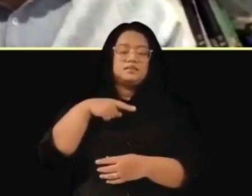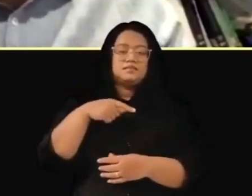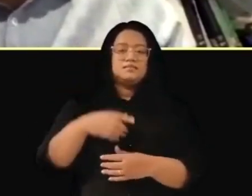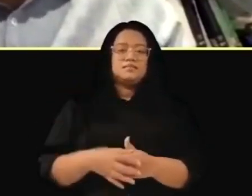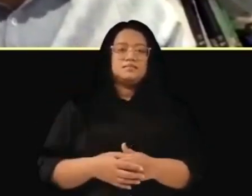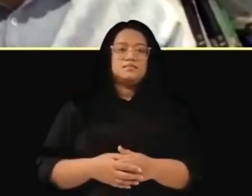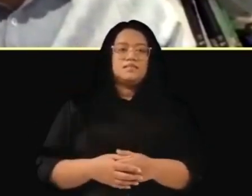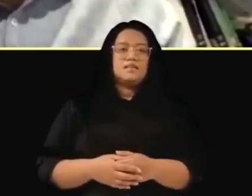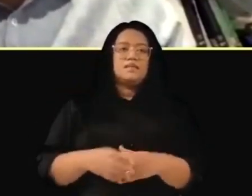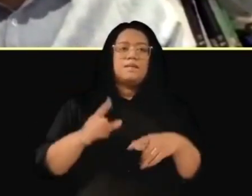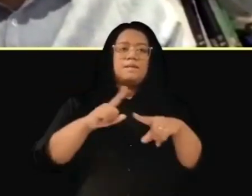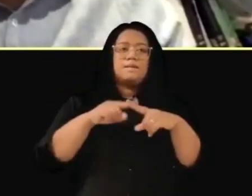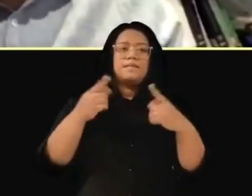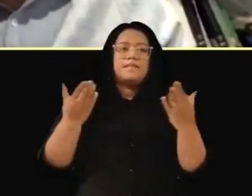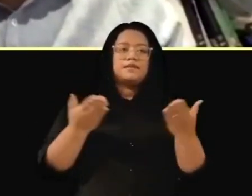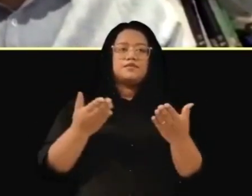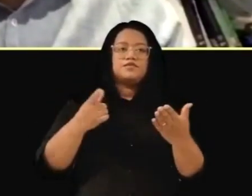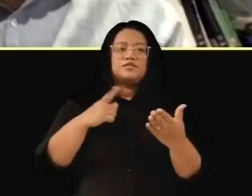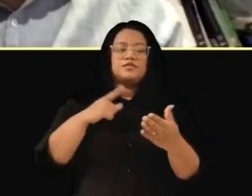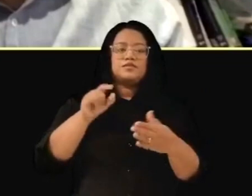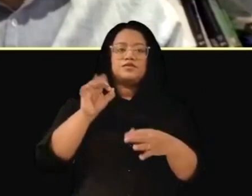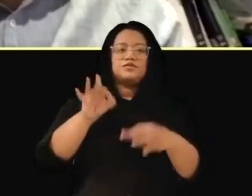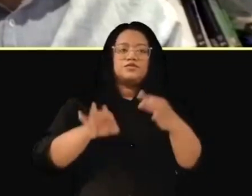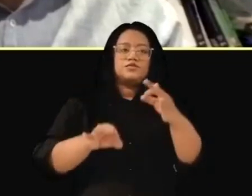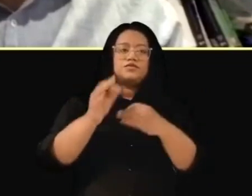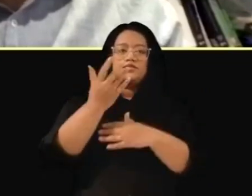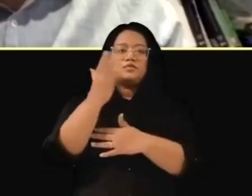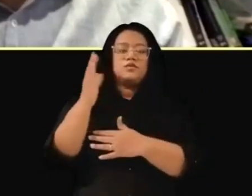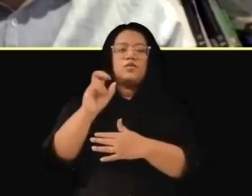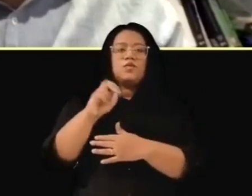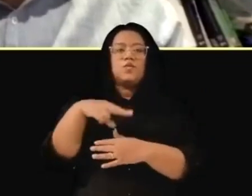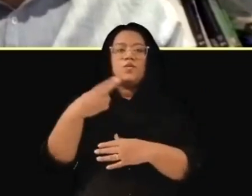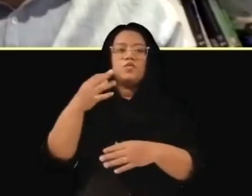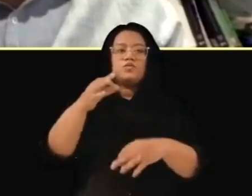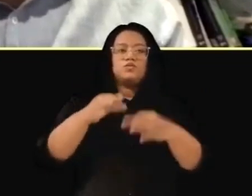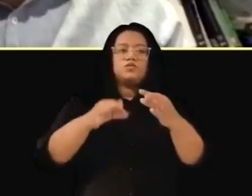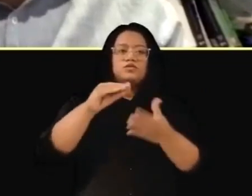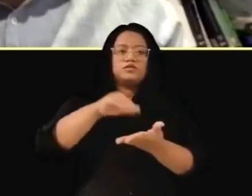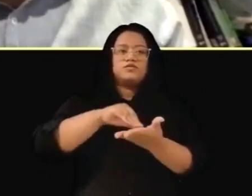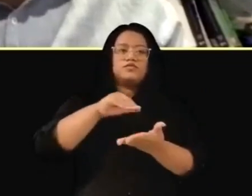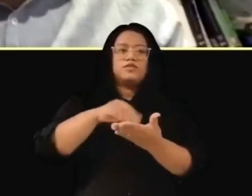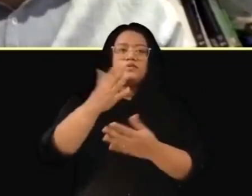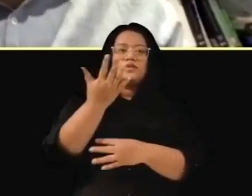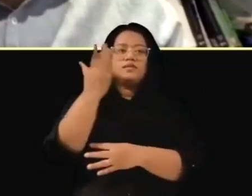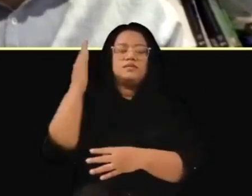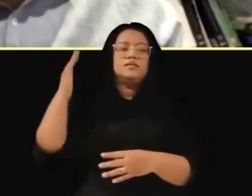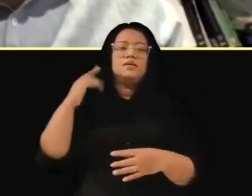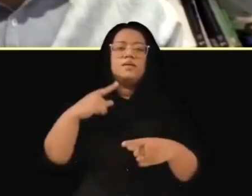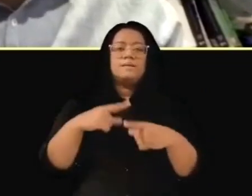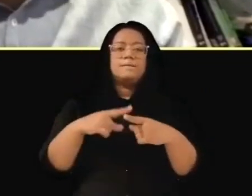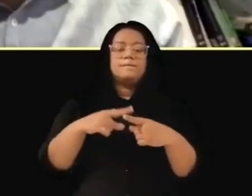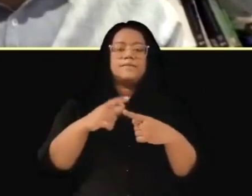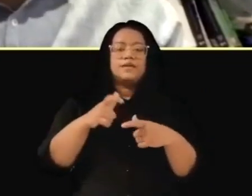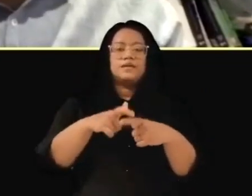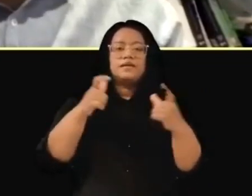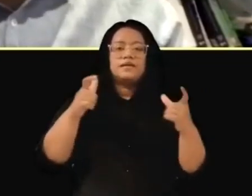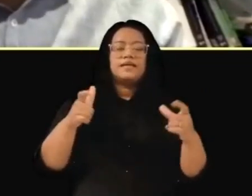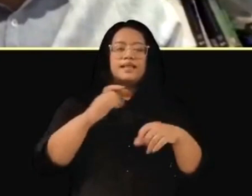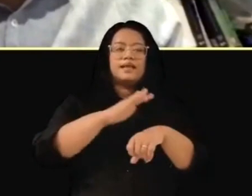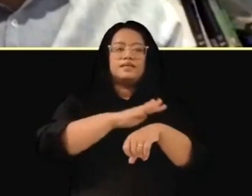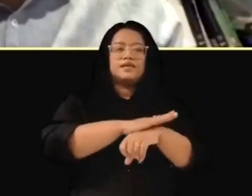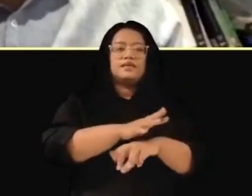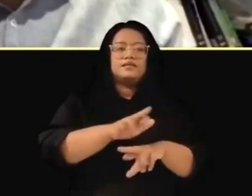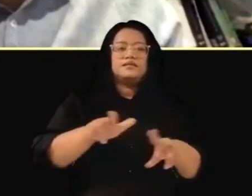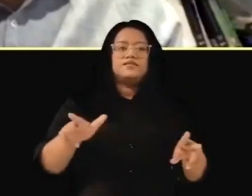mas hoje se usa muito a expressão justiça ambiental ou injustiça ambiental, procurando ir além da dimensão do racismo, né?